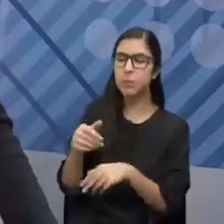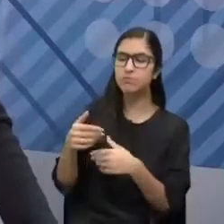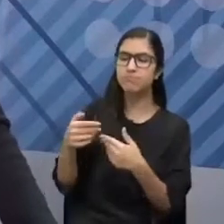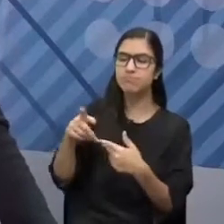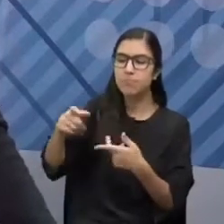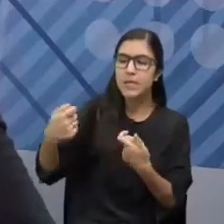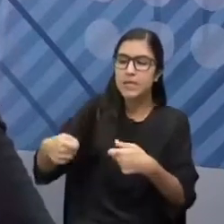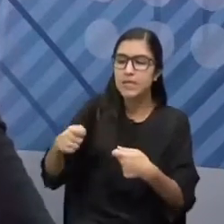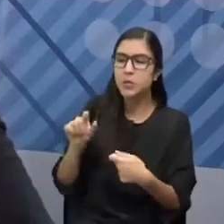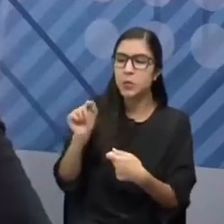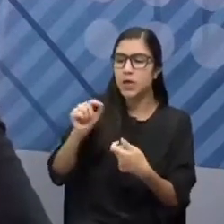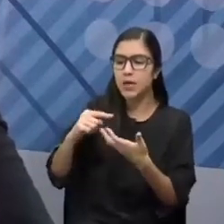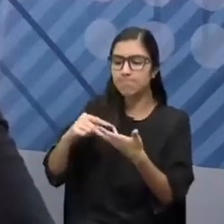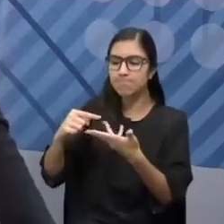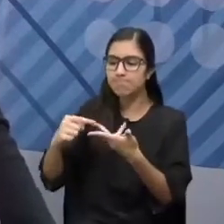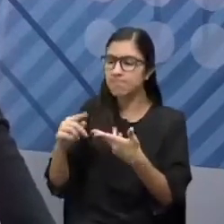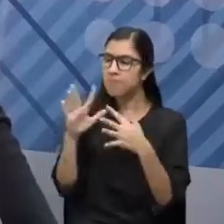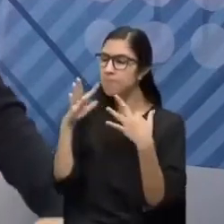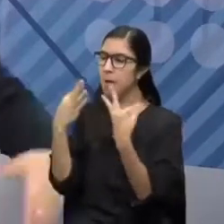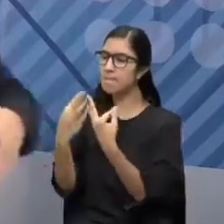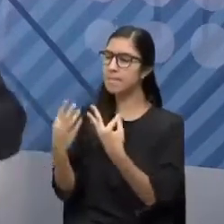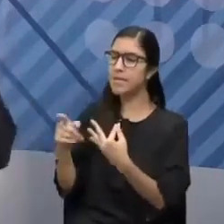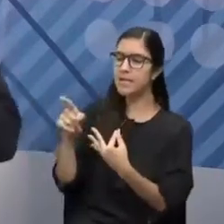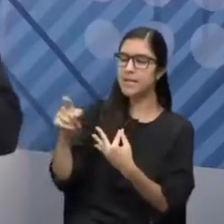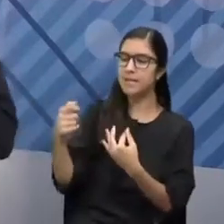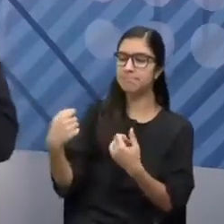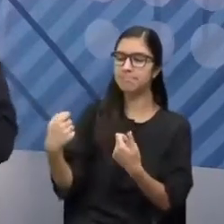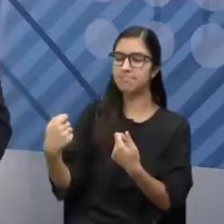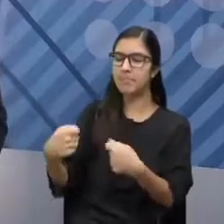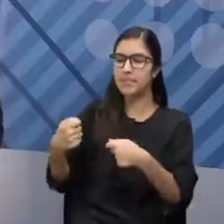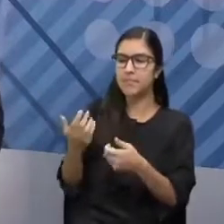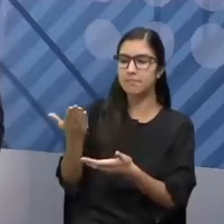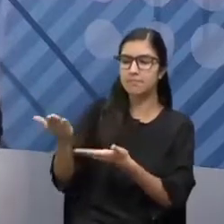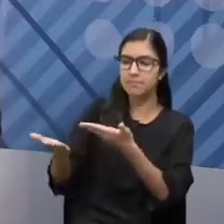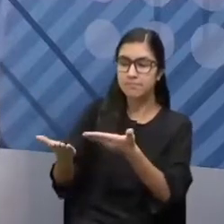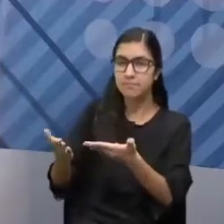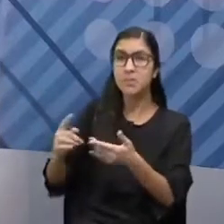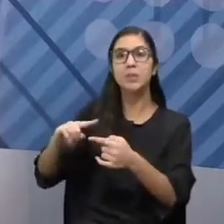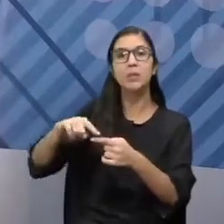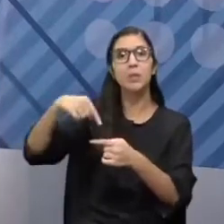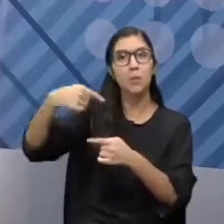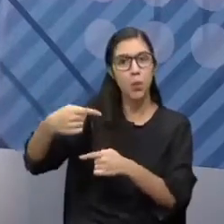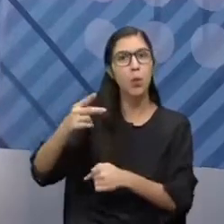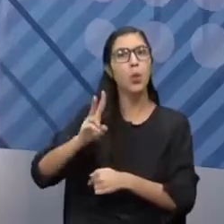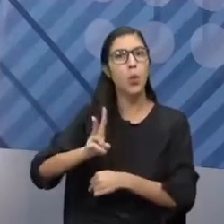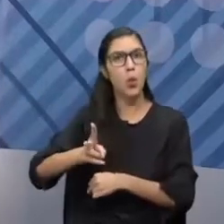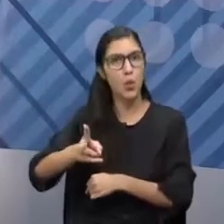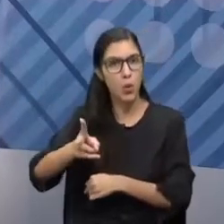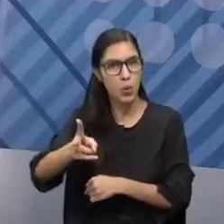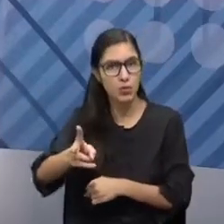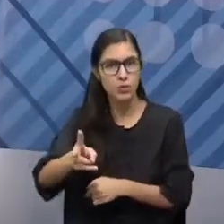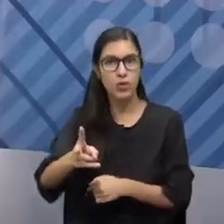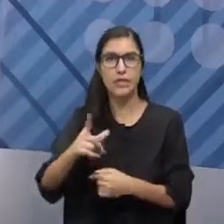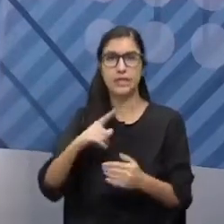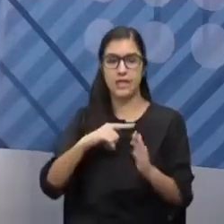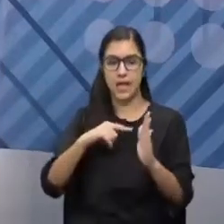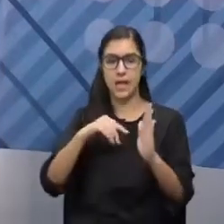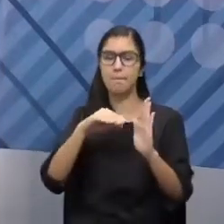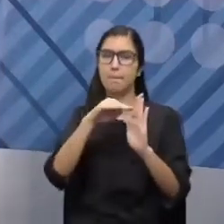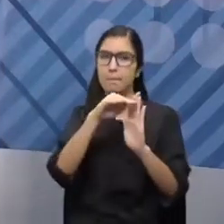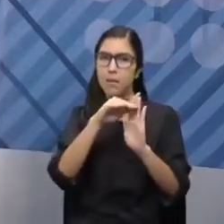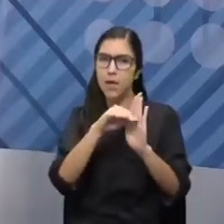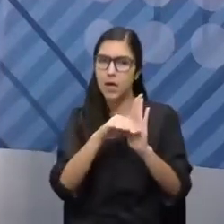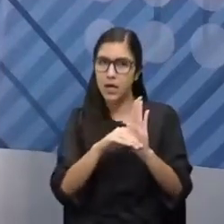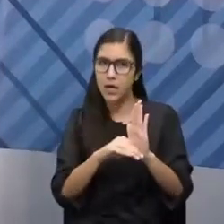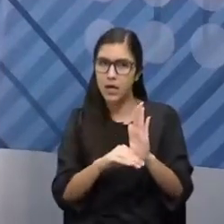é a necessidade de acompanhamento familiar, para depois nós darmos continuidade e com o plano